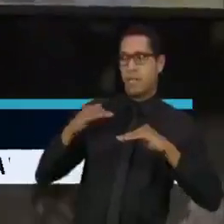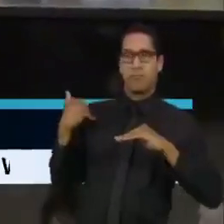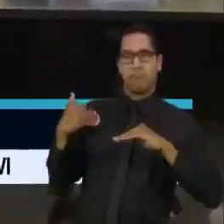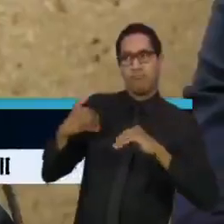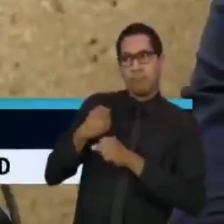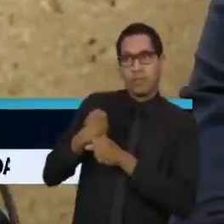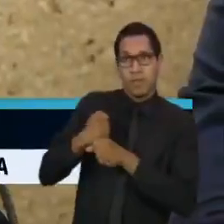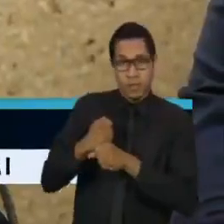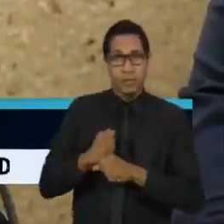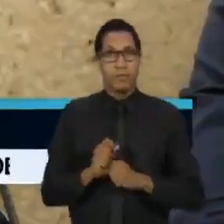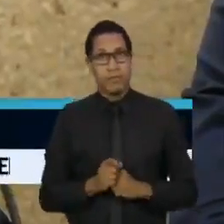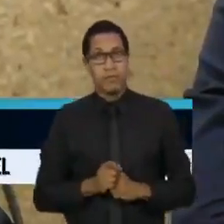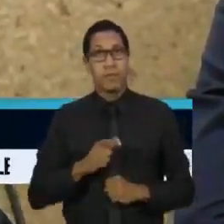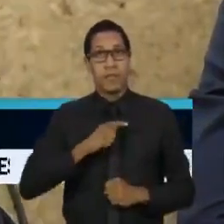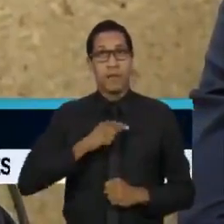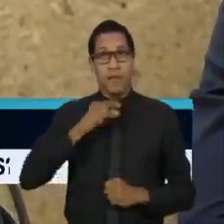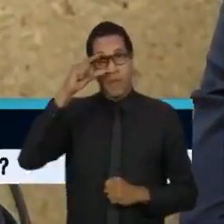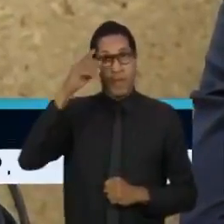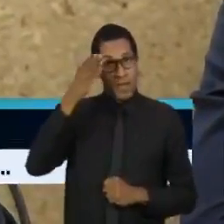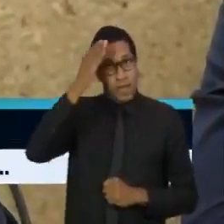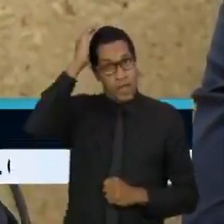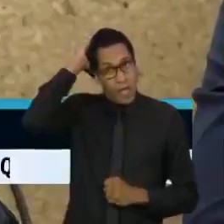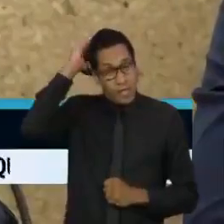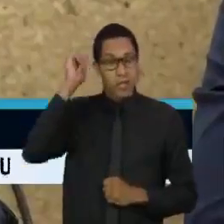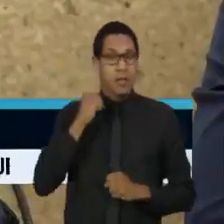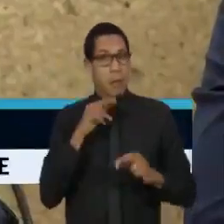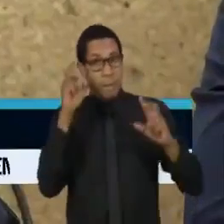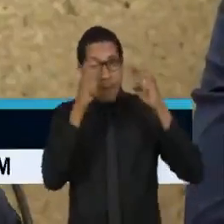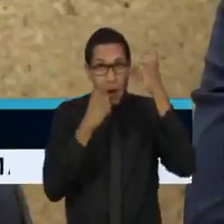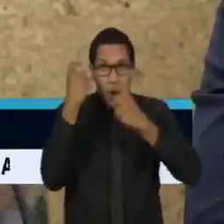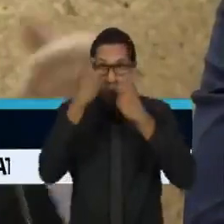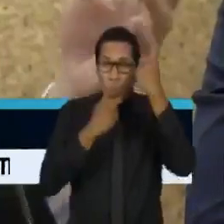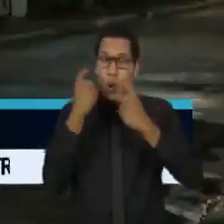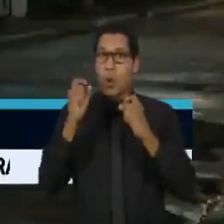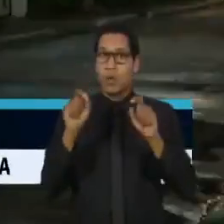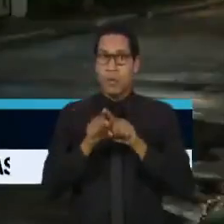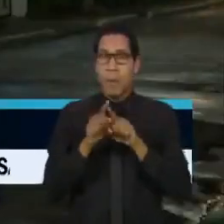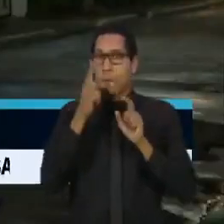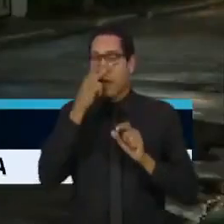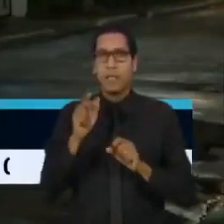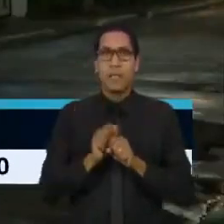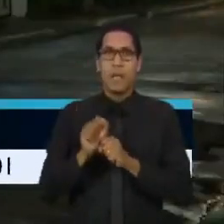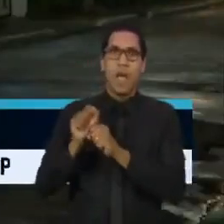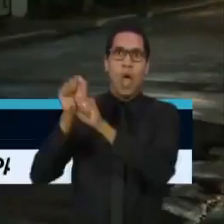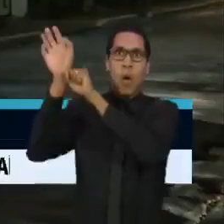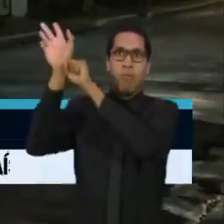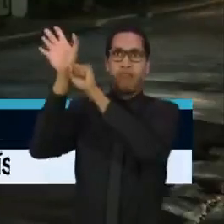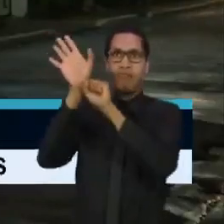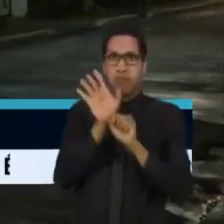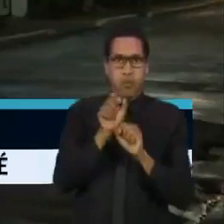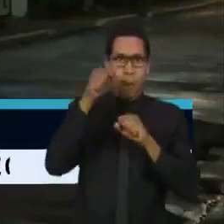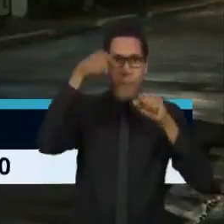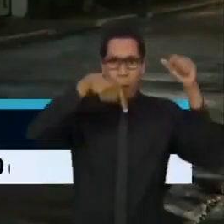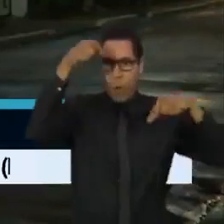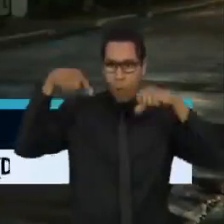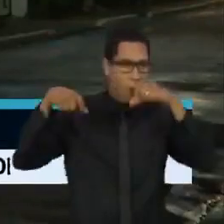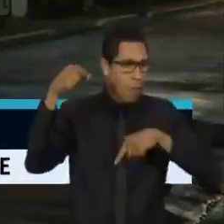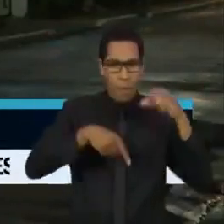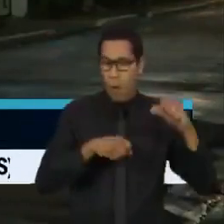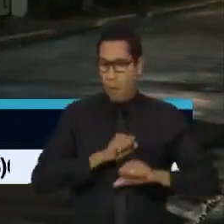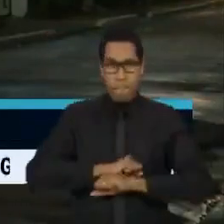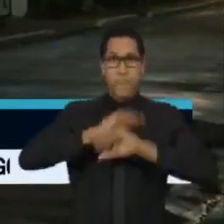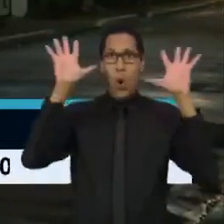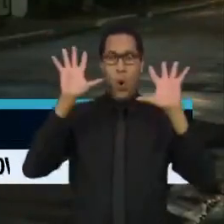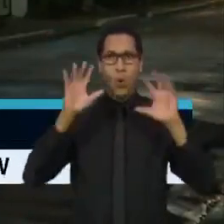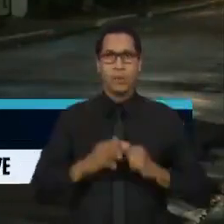da Economia, Paulo Guedes, chegou a classificar a situação como um meteoro. Hoje, a Comissão de Constituição e Justiça da Câmara